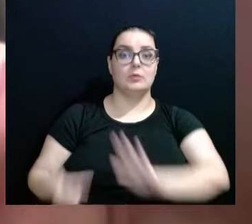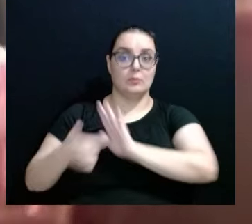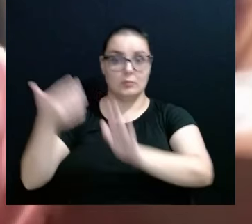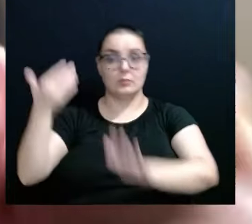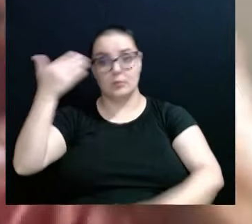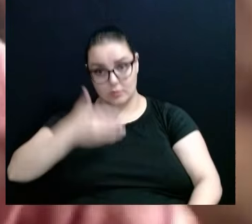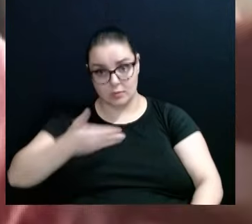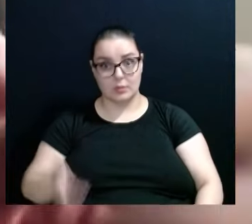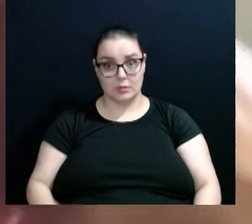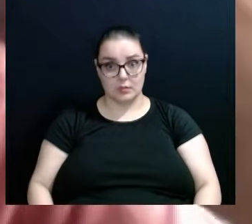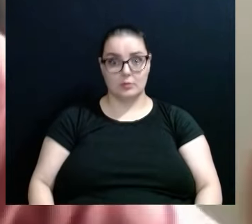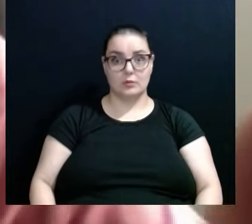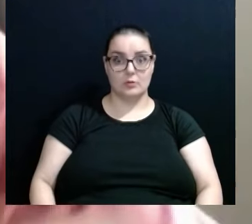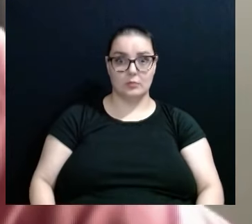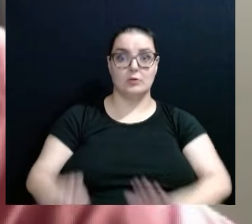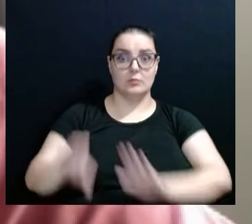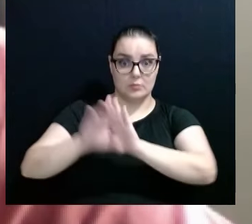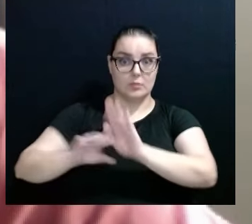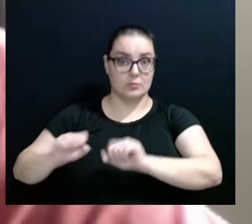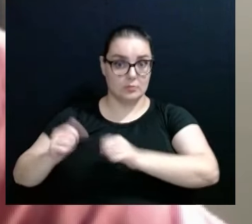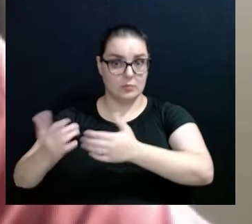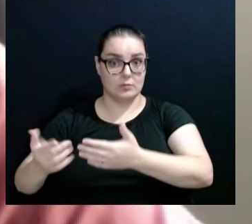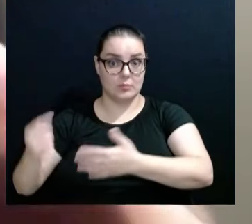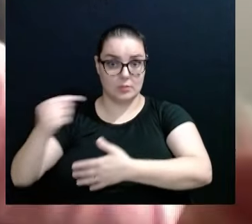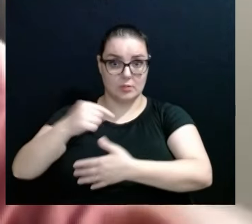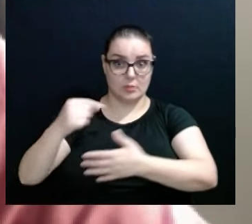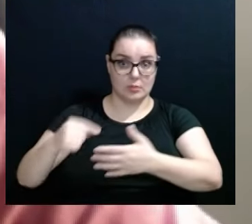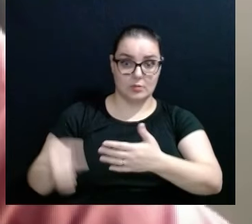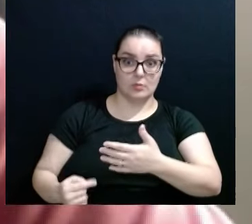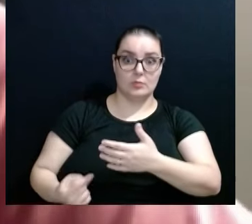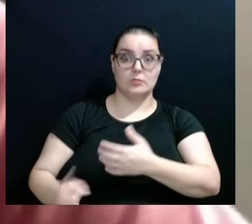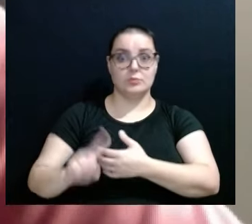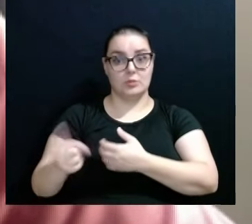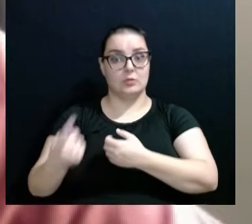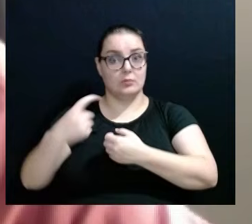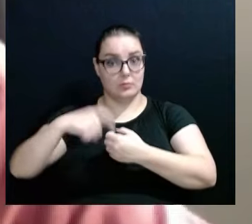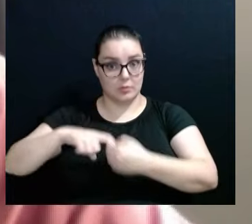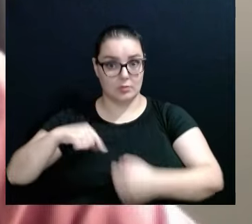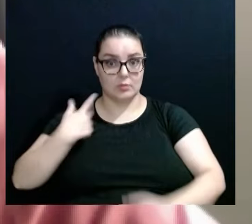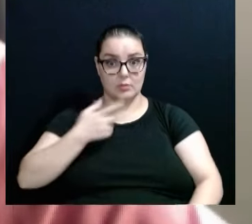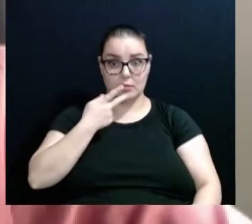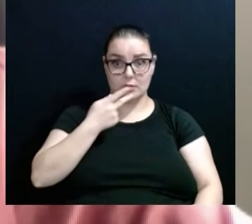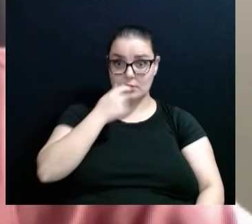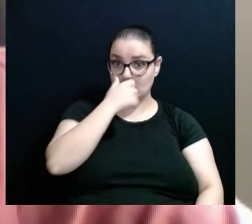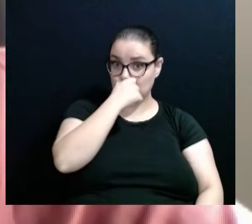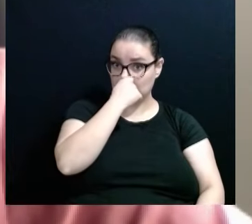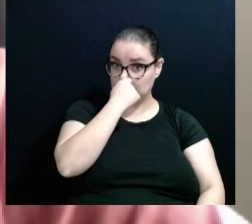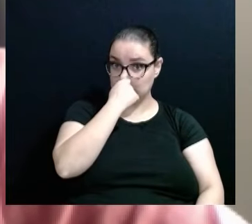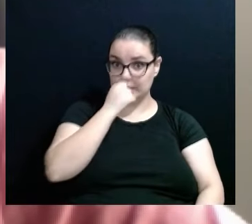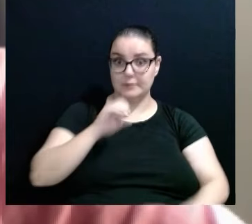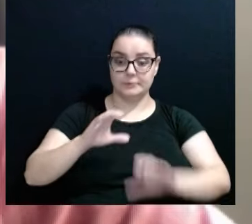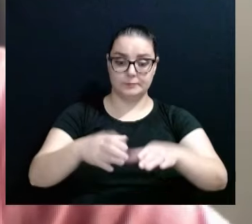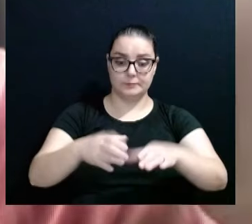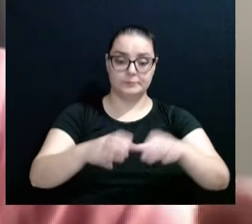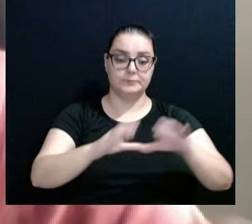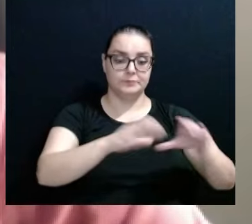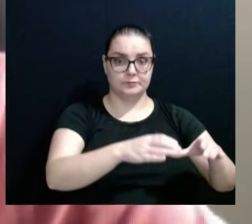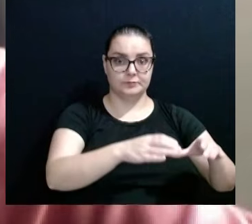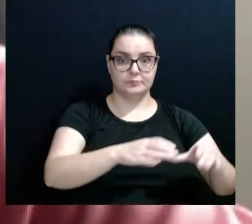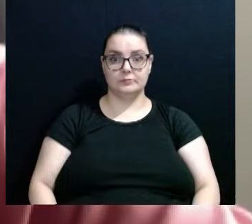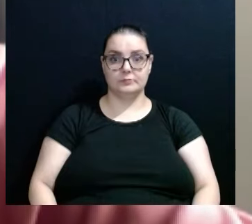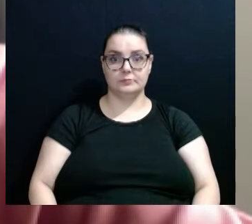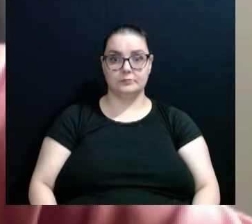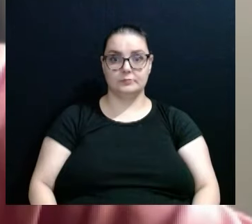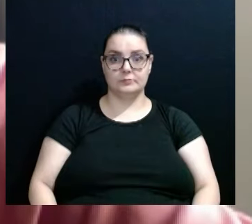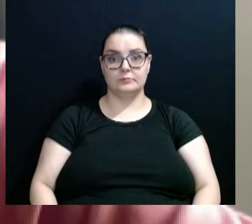trabalho que vai ter esse volume, ou com um capítulo dedicado a esses pontos de não retorno que a gente estava falando. Os outros 2 grupos